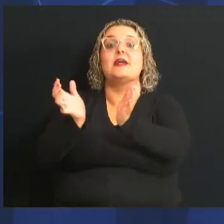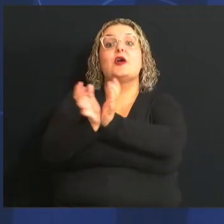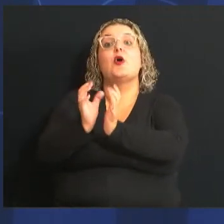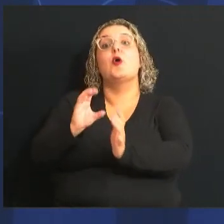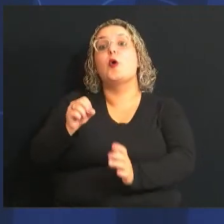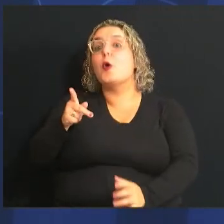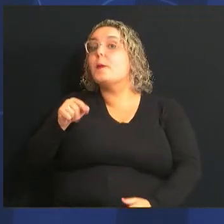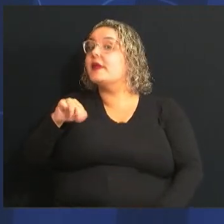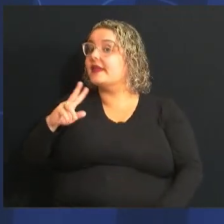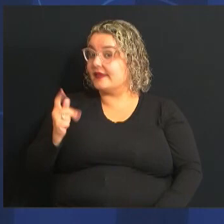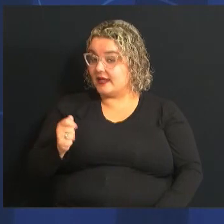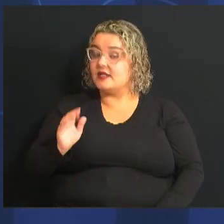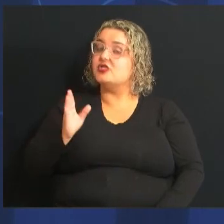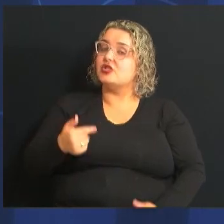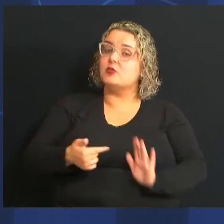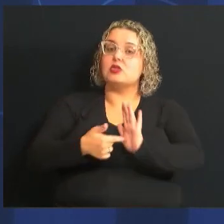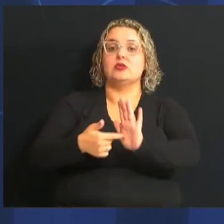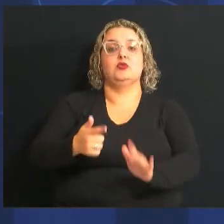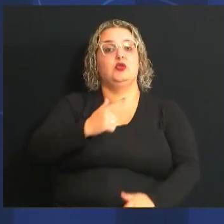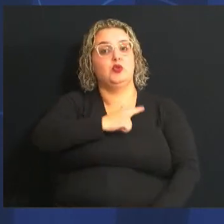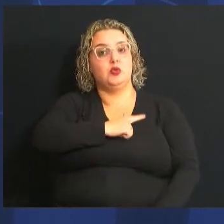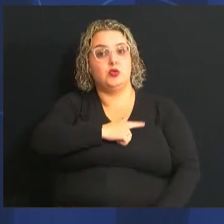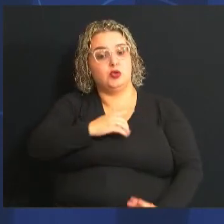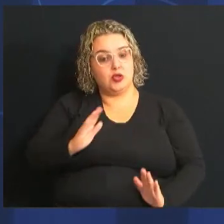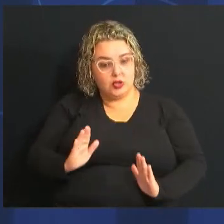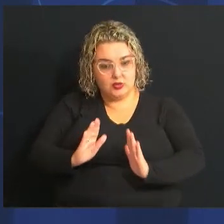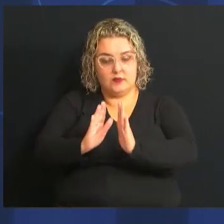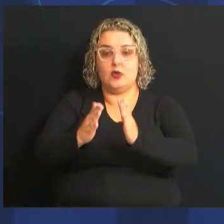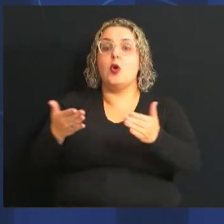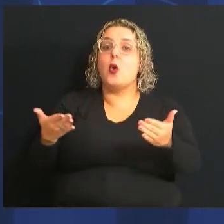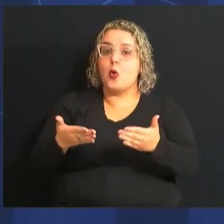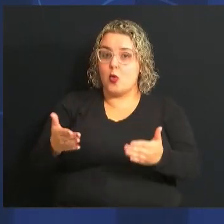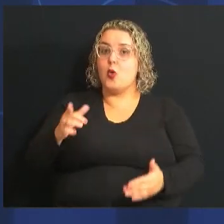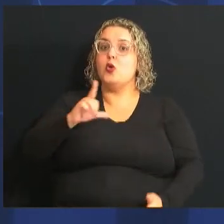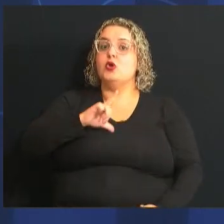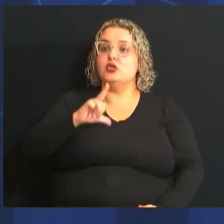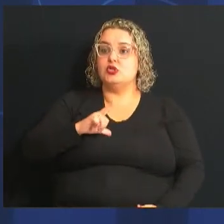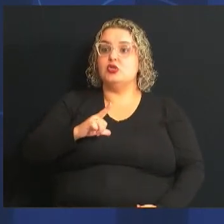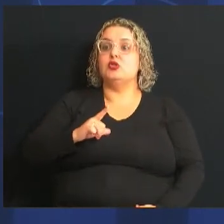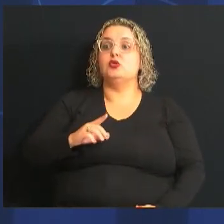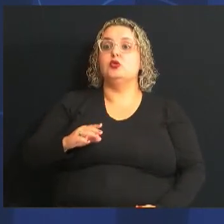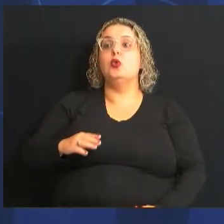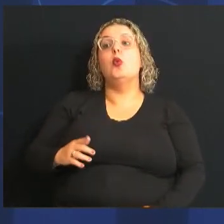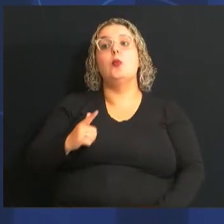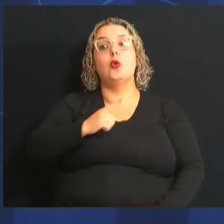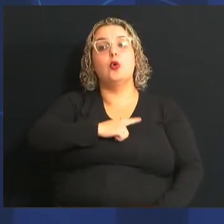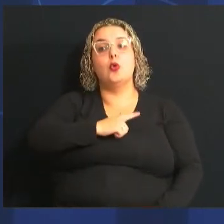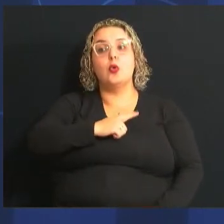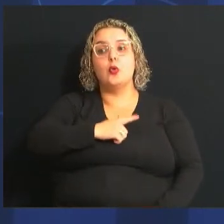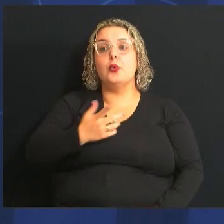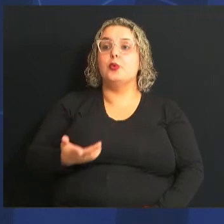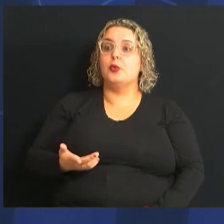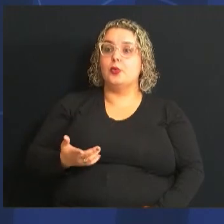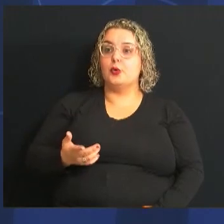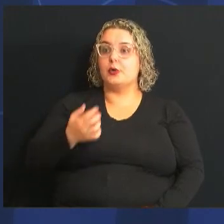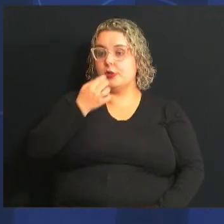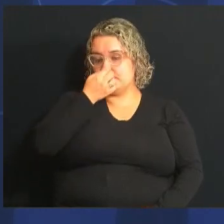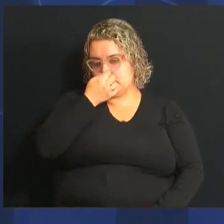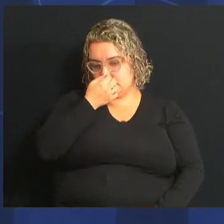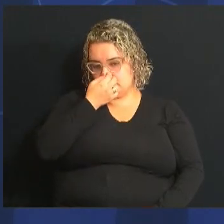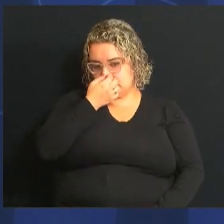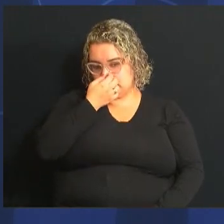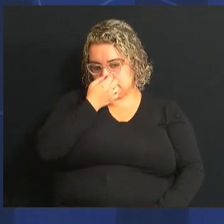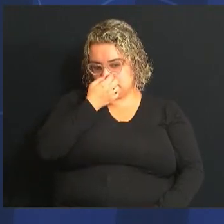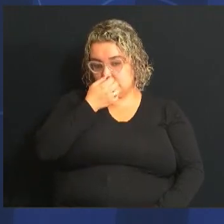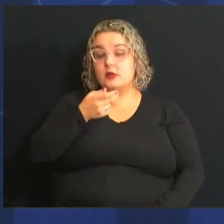mostramos aqui a vitória do Guarani, que enfrenta hoje. Hoje tem jogo do Bugre, já nós vamos falar, e também sobre esta vitória da